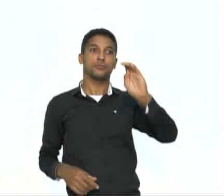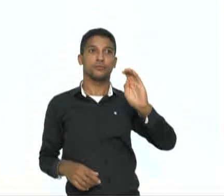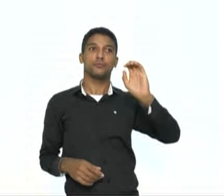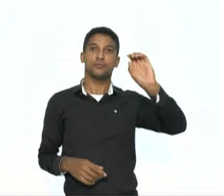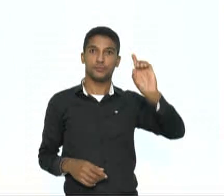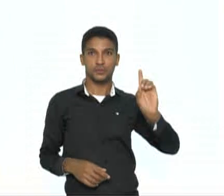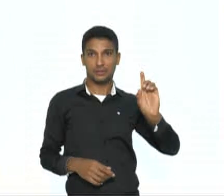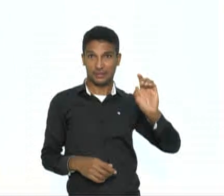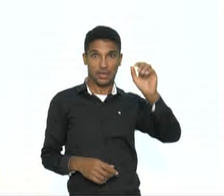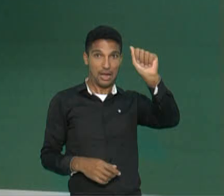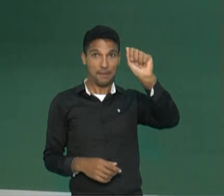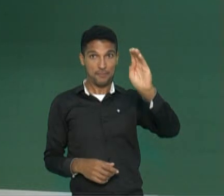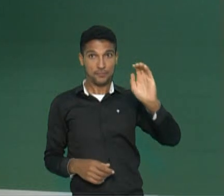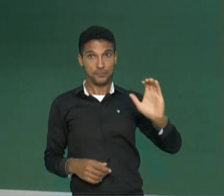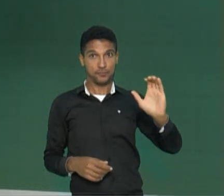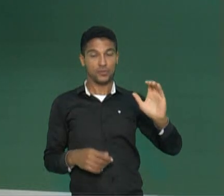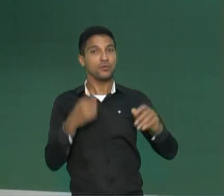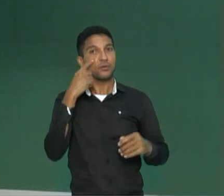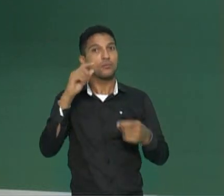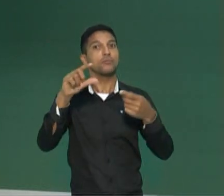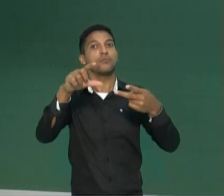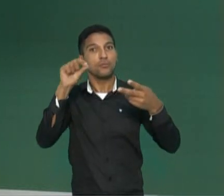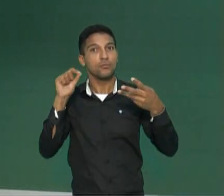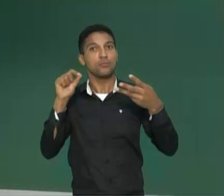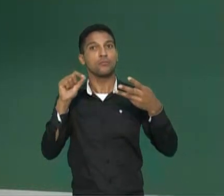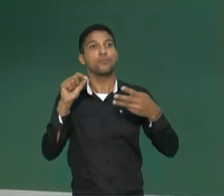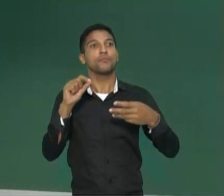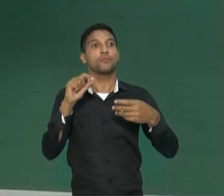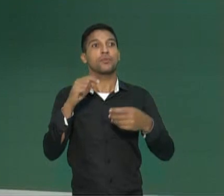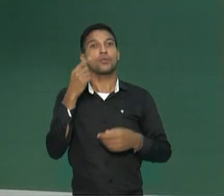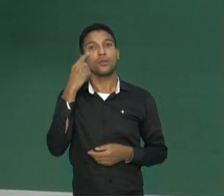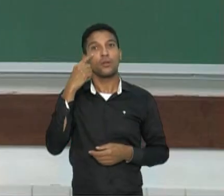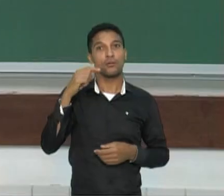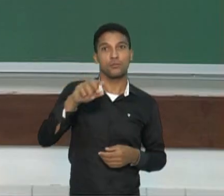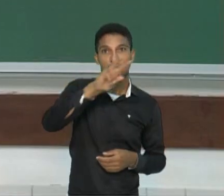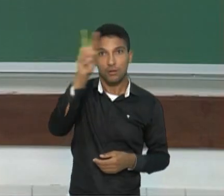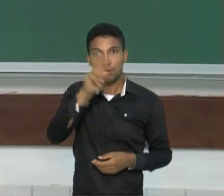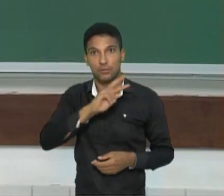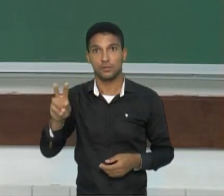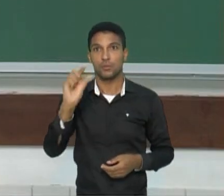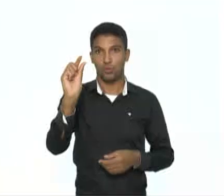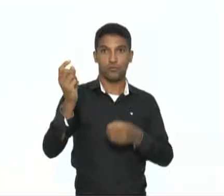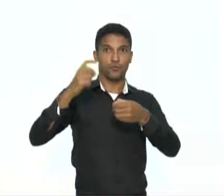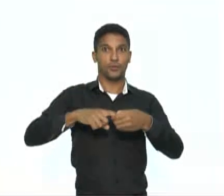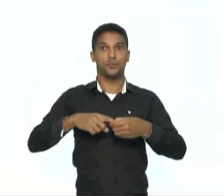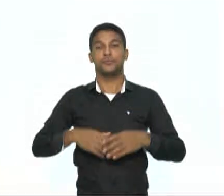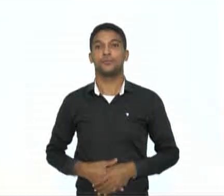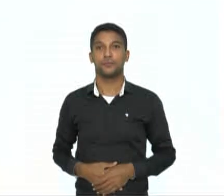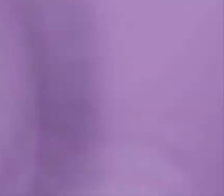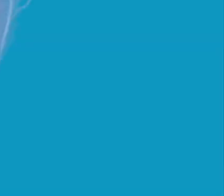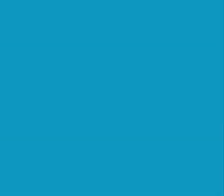figura do demônio na arte românica. Lembre-se, a gente já volta, hein? Vapt-vupt.